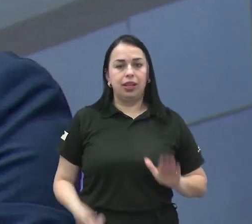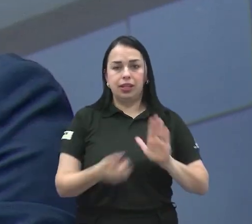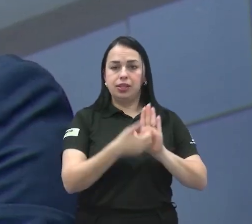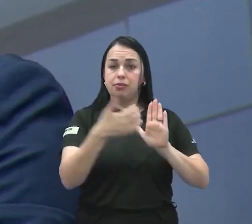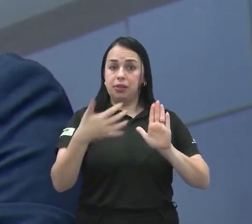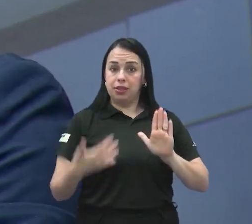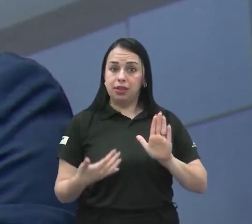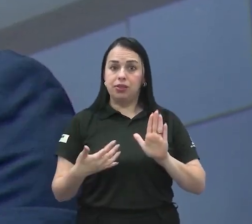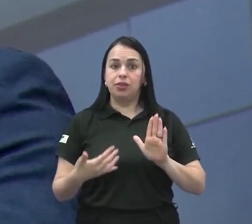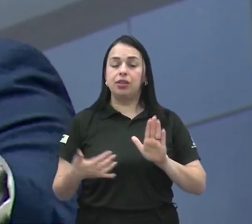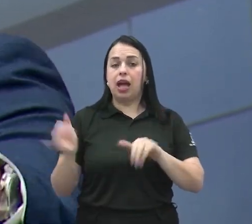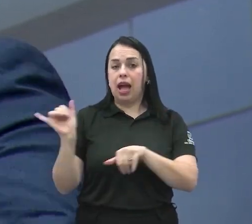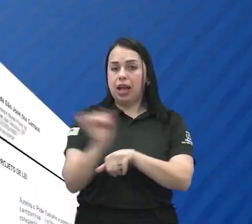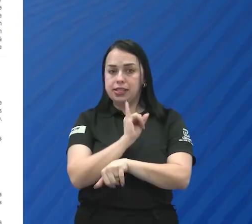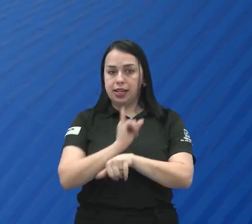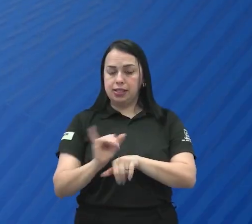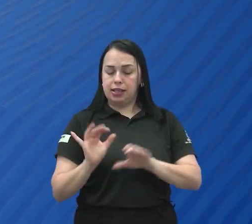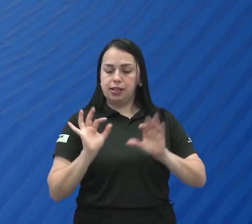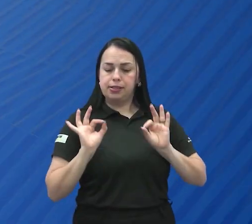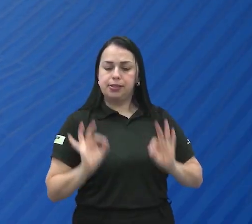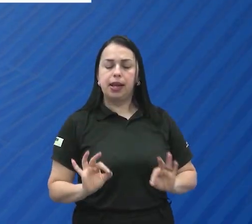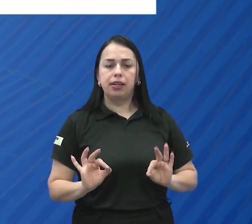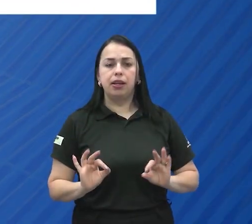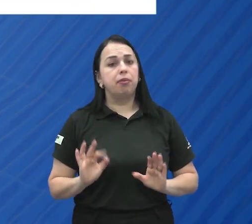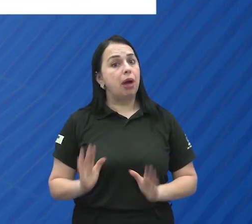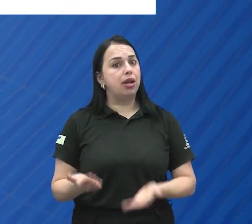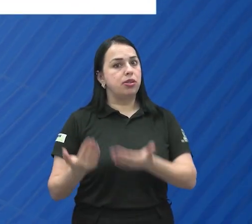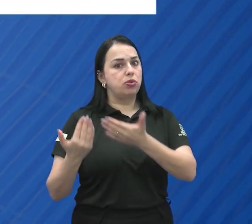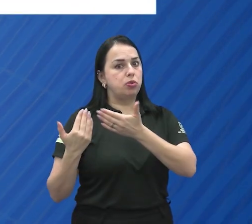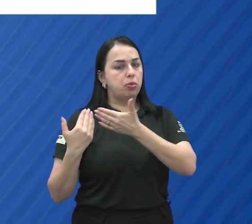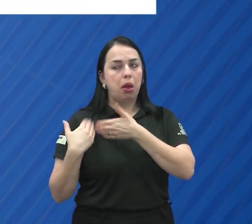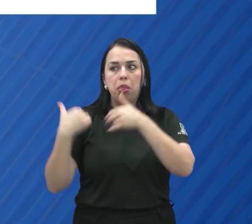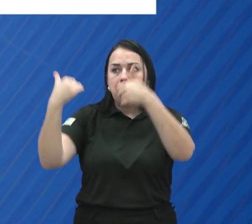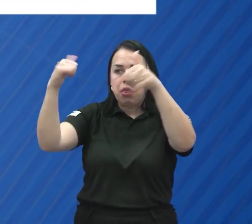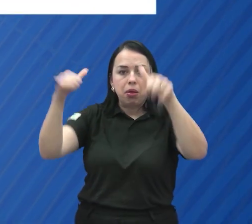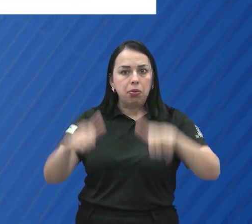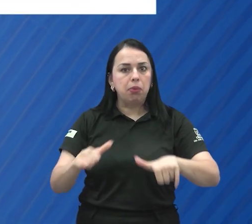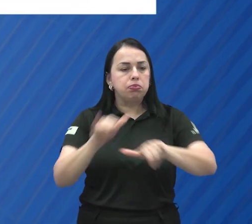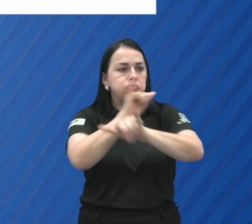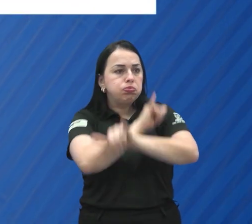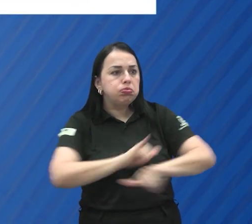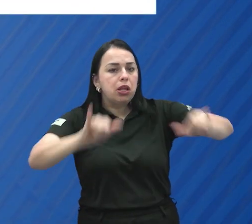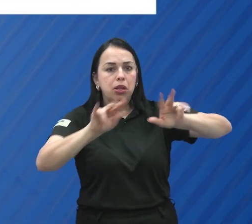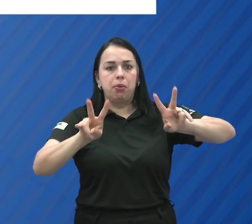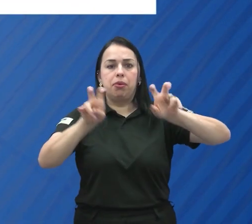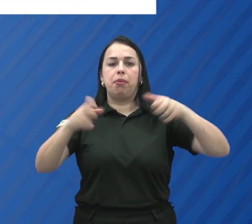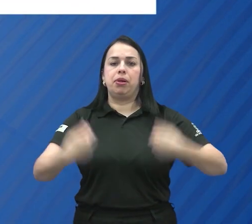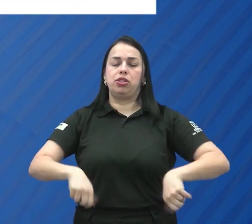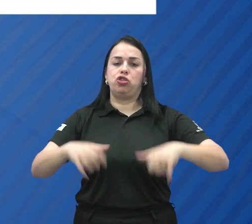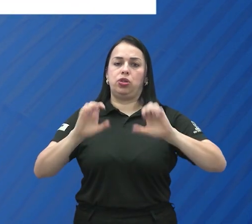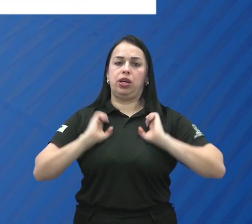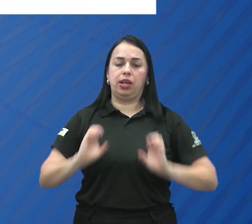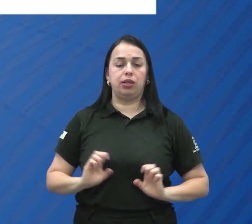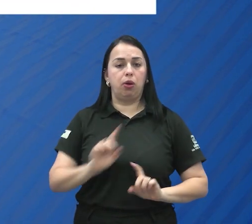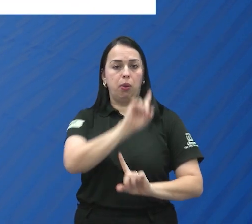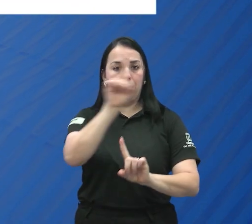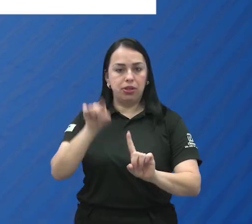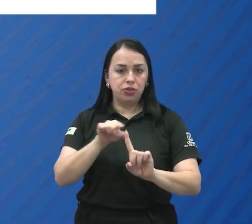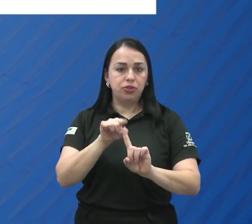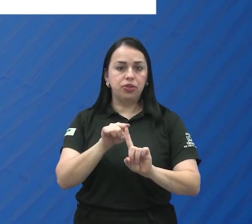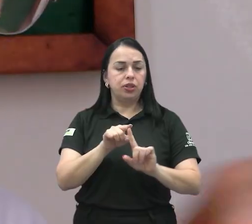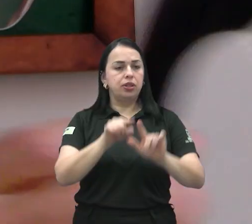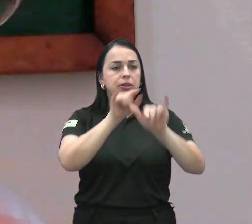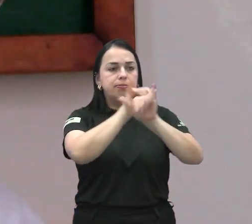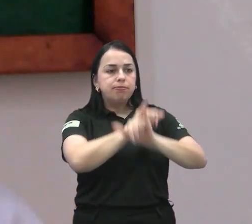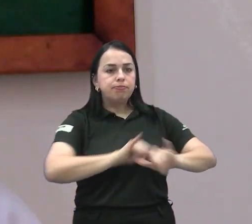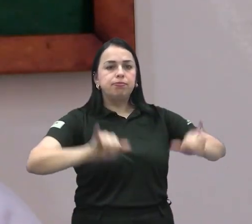do vereador Milton Vieira Filho, quer garantir a abordagem ética e responsável nos materiais publicitários sobre o